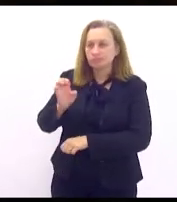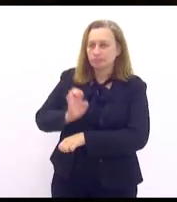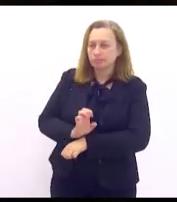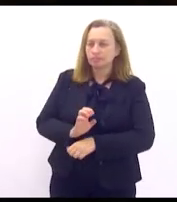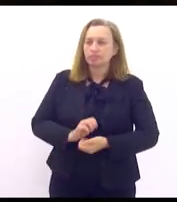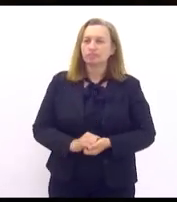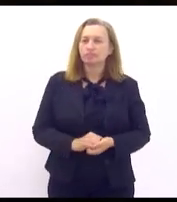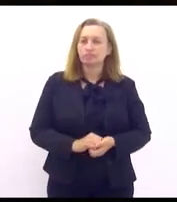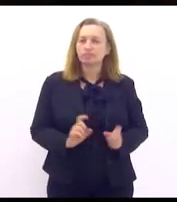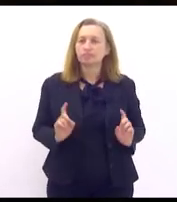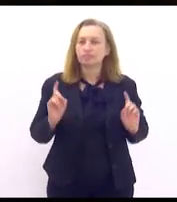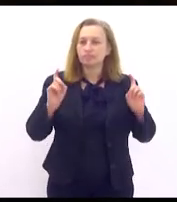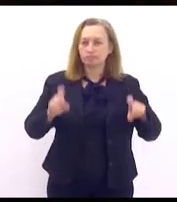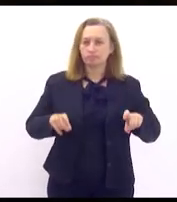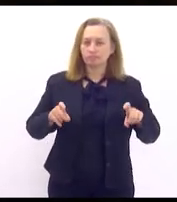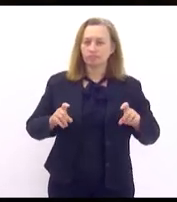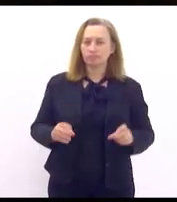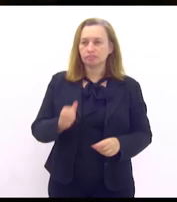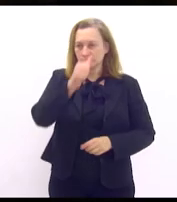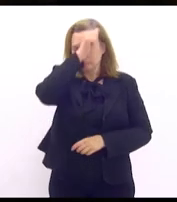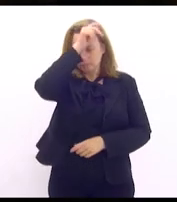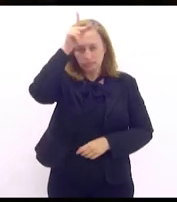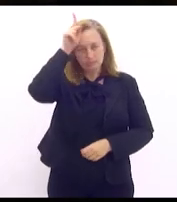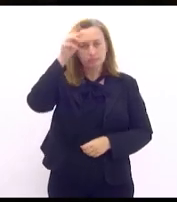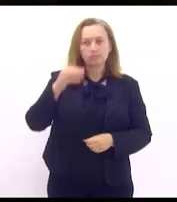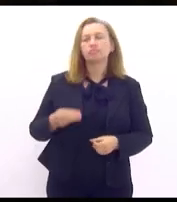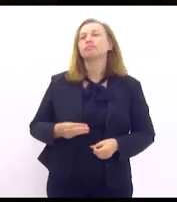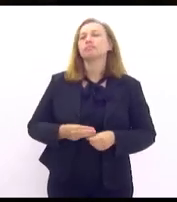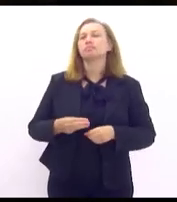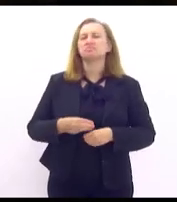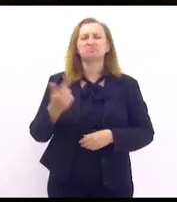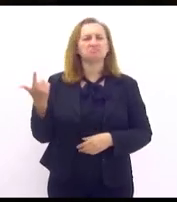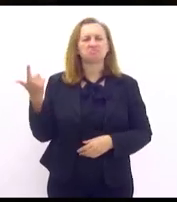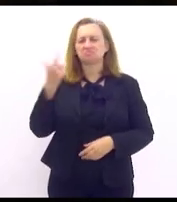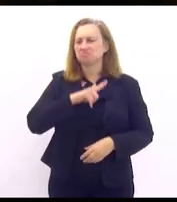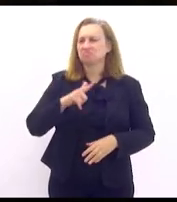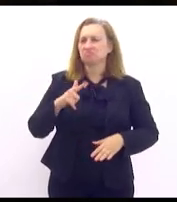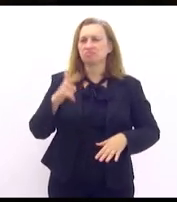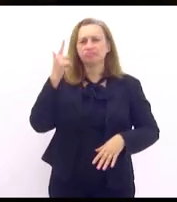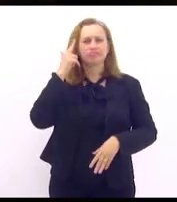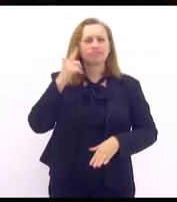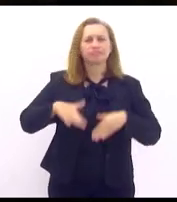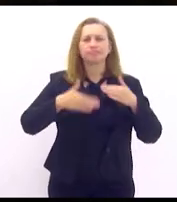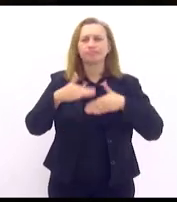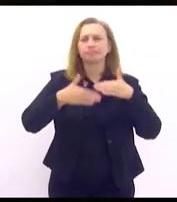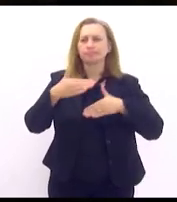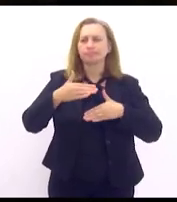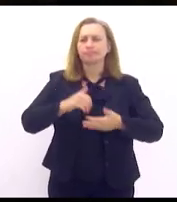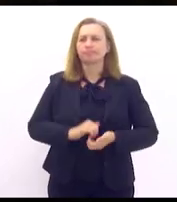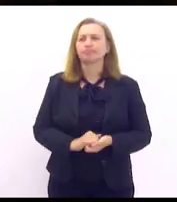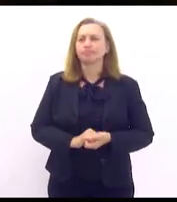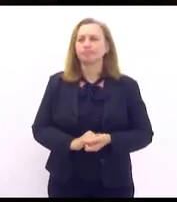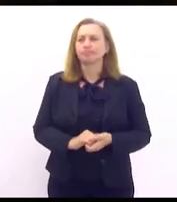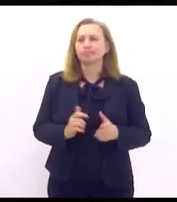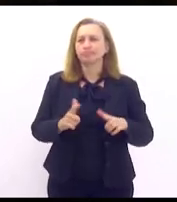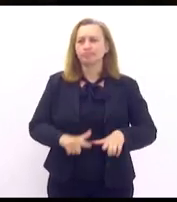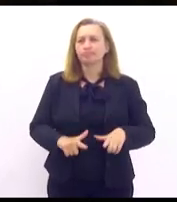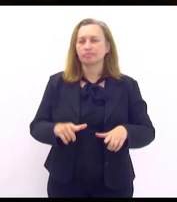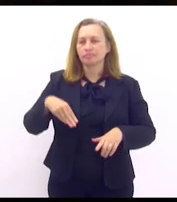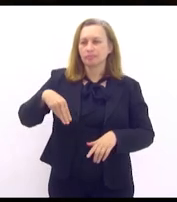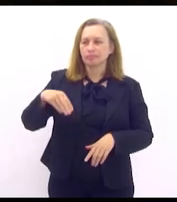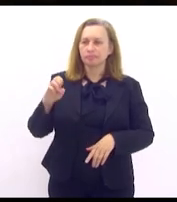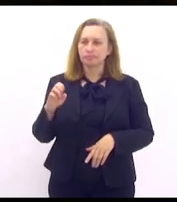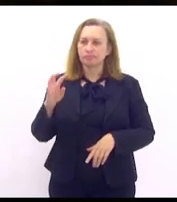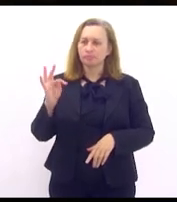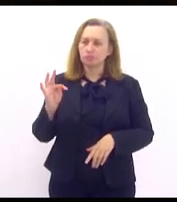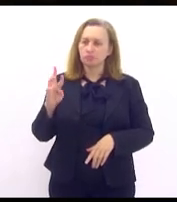mandato municipalista. A gente não consegue ainda pensar um desenvolvimento que extrapole a região metropolitana.